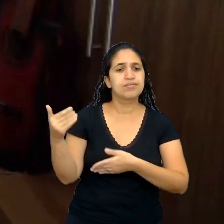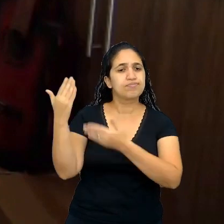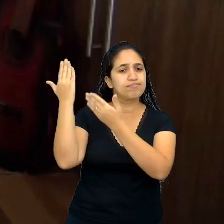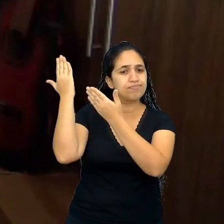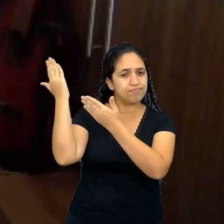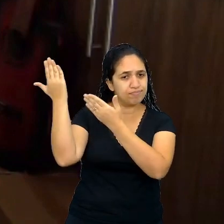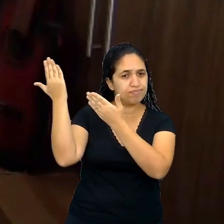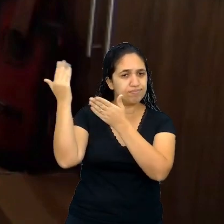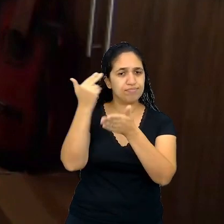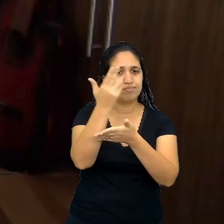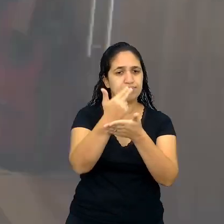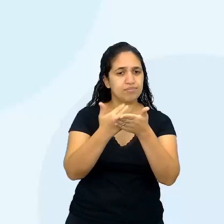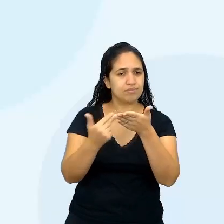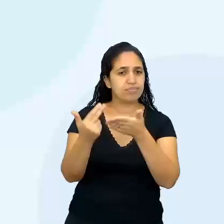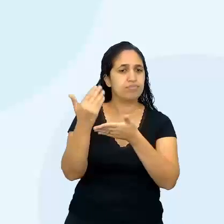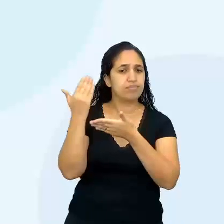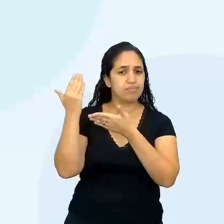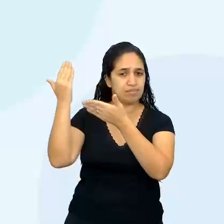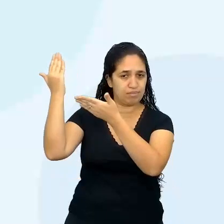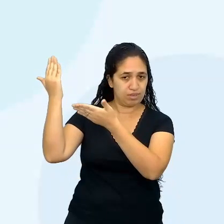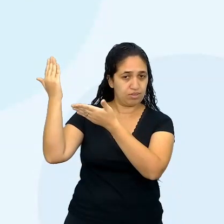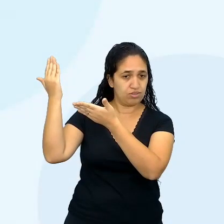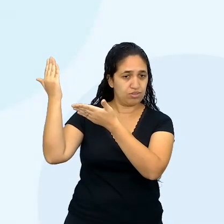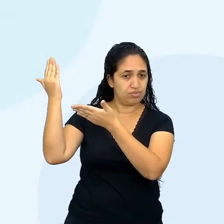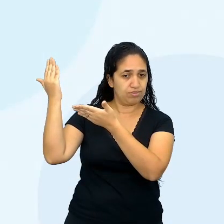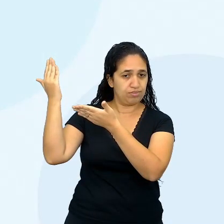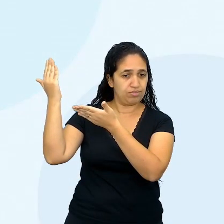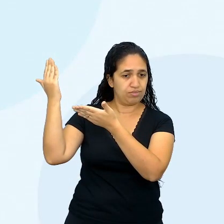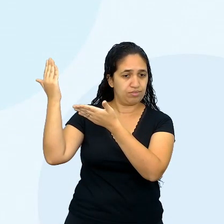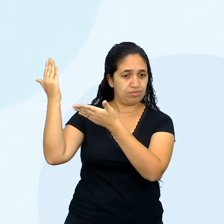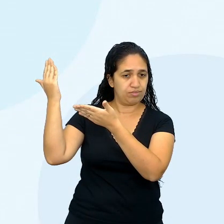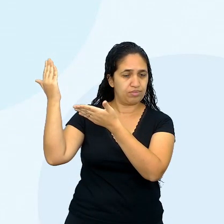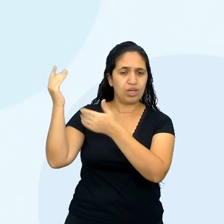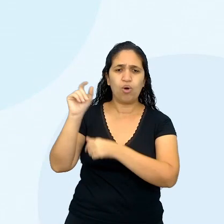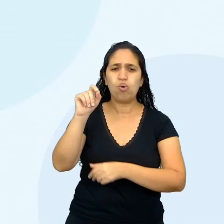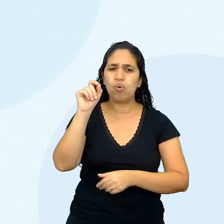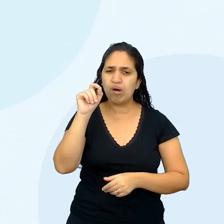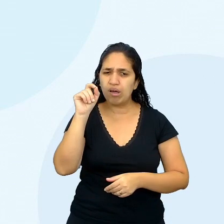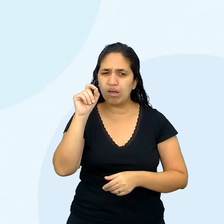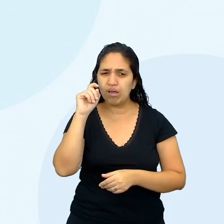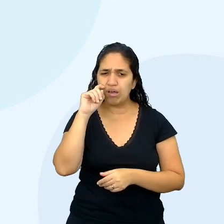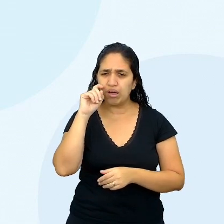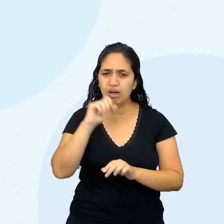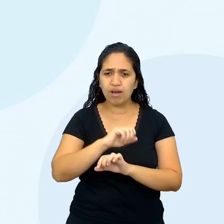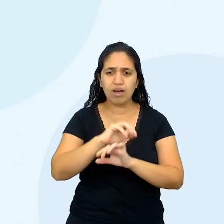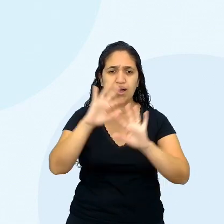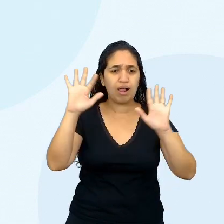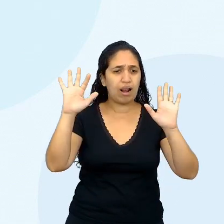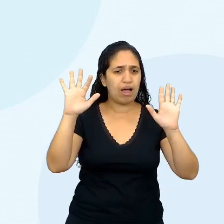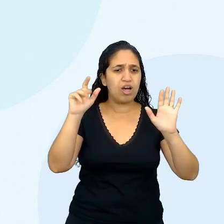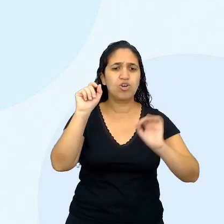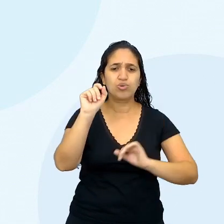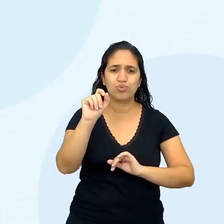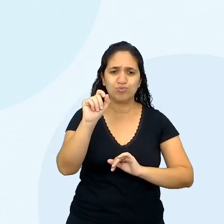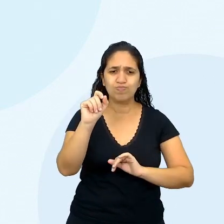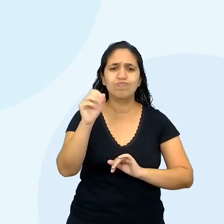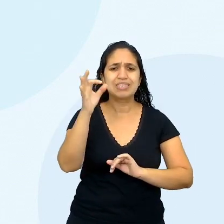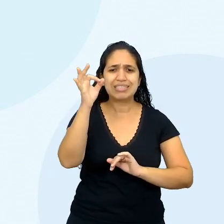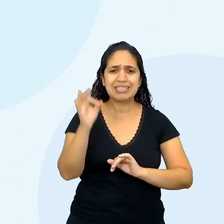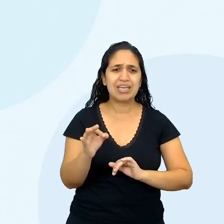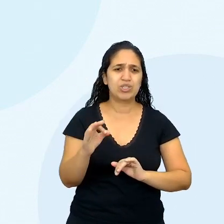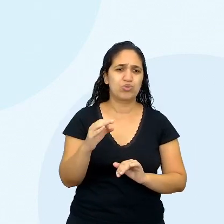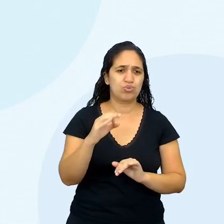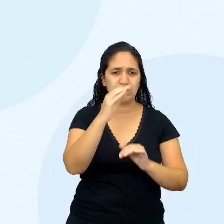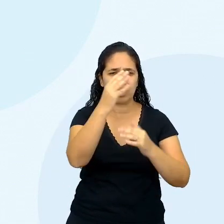vocês estão vendo aí, ela é de alguma forma um reflexo muito claro, né, muito assertivo da